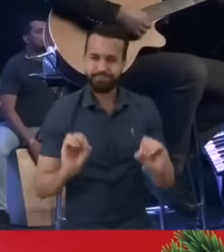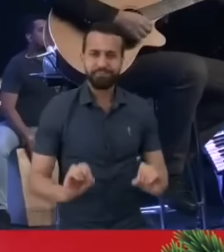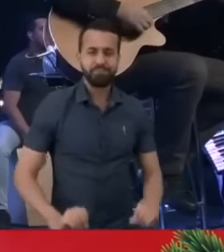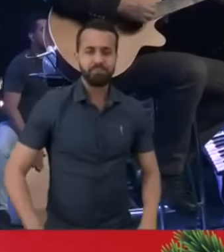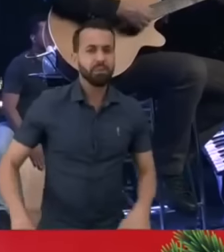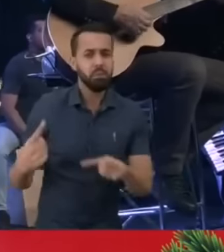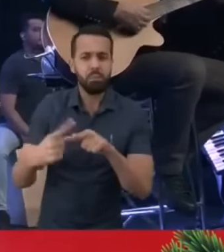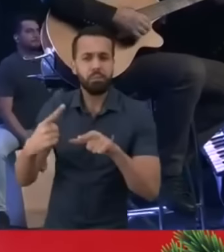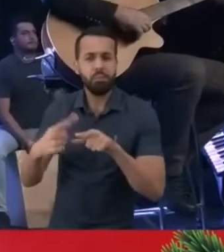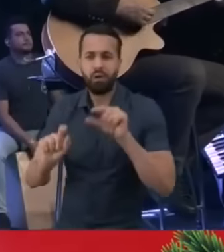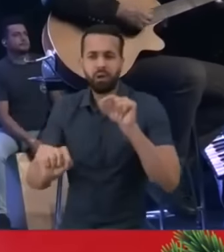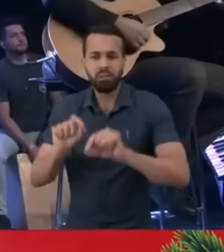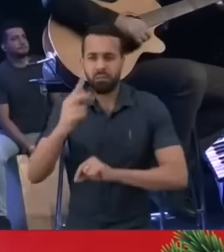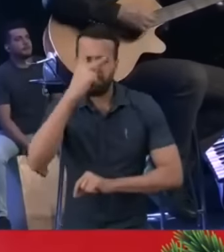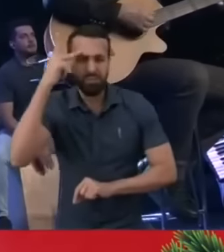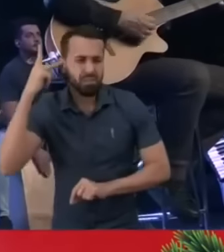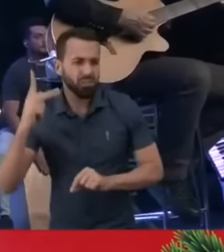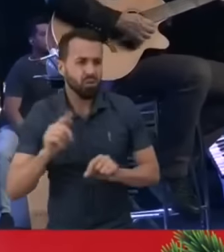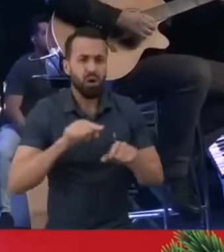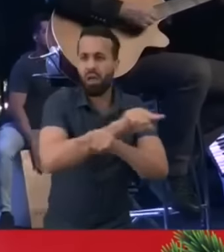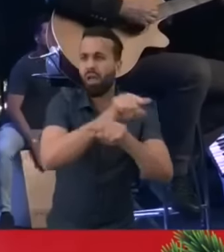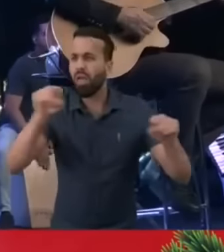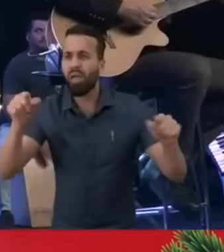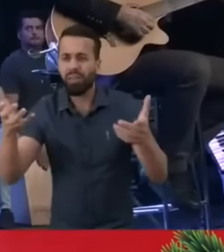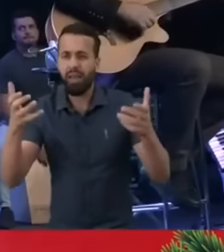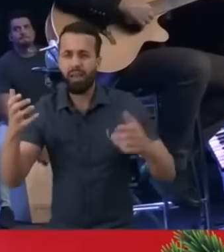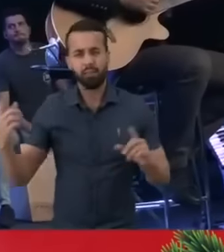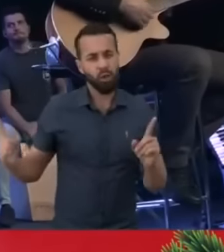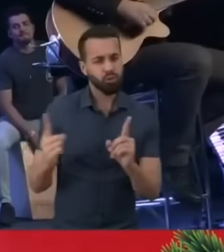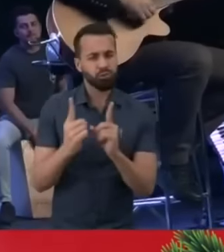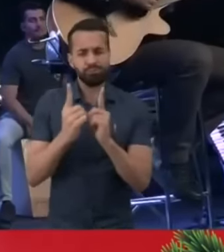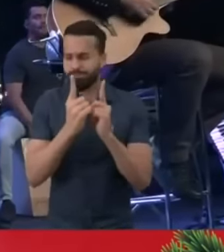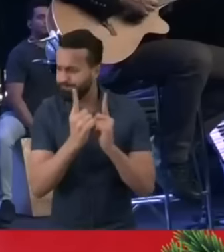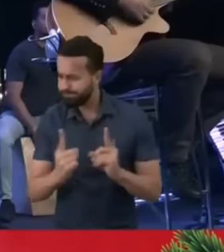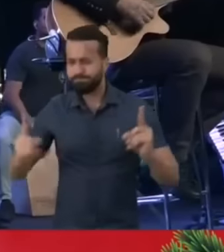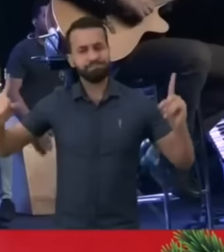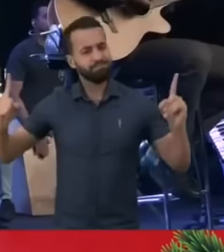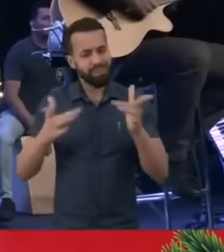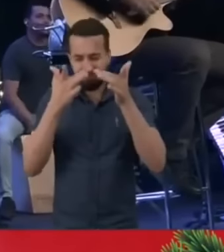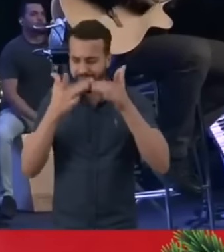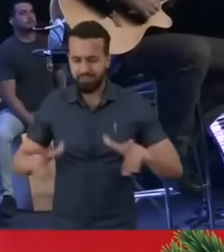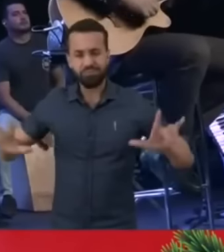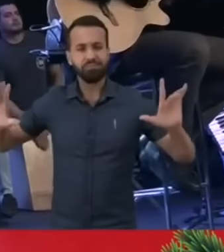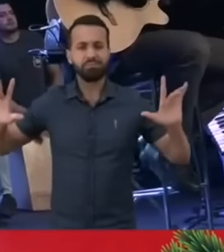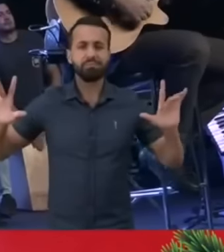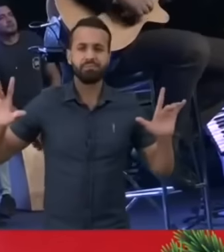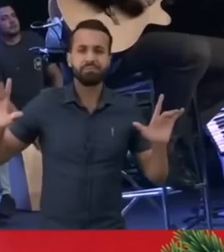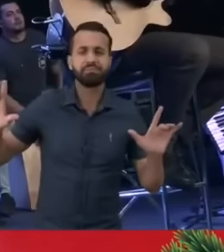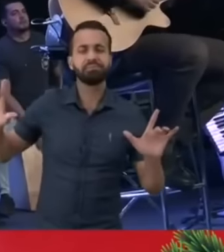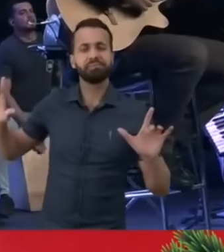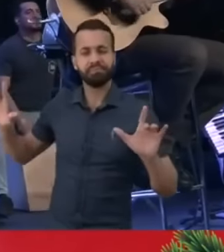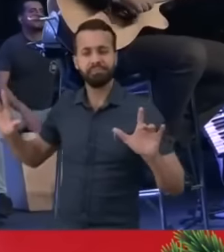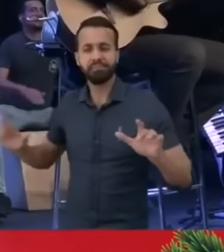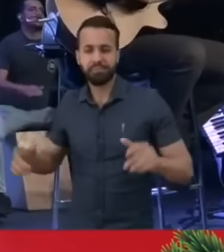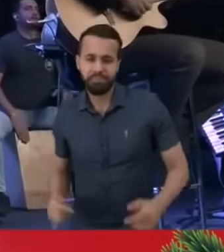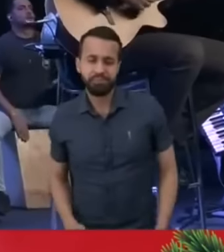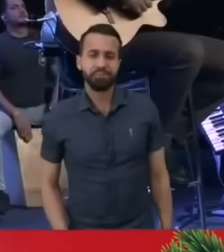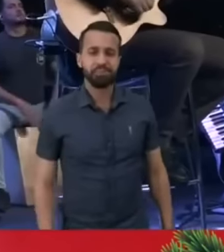Para que, se essa gente o que quer é ver nossa separação?